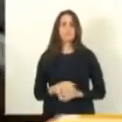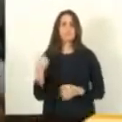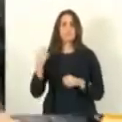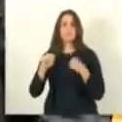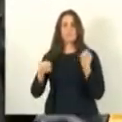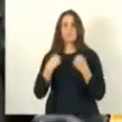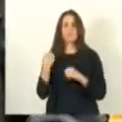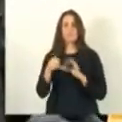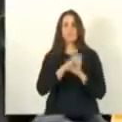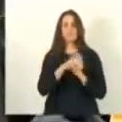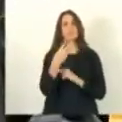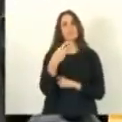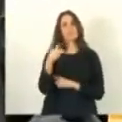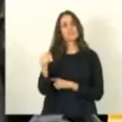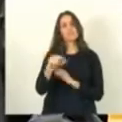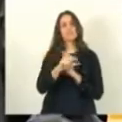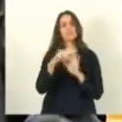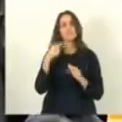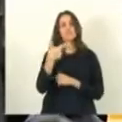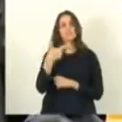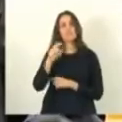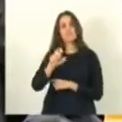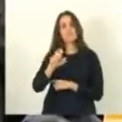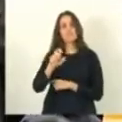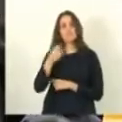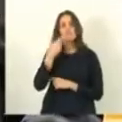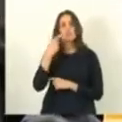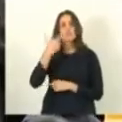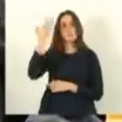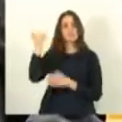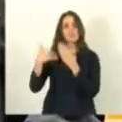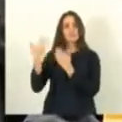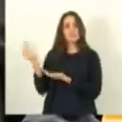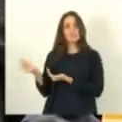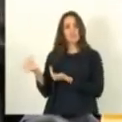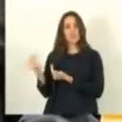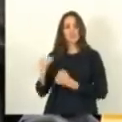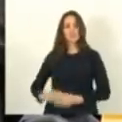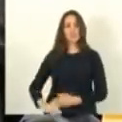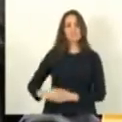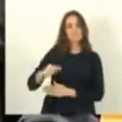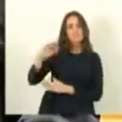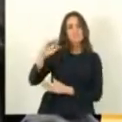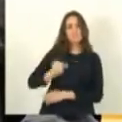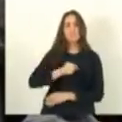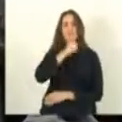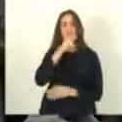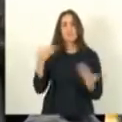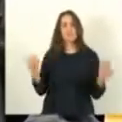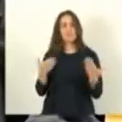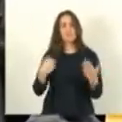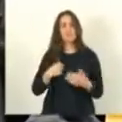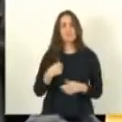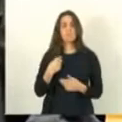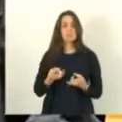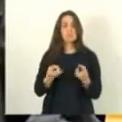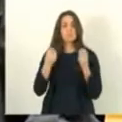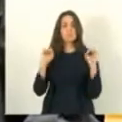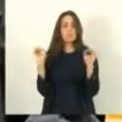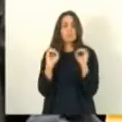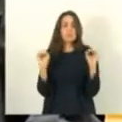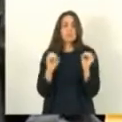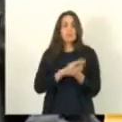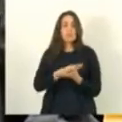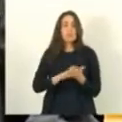Salmo 37, versículo 25. Fui moço, agora sou velho, mas nunca vi um justo